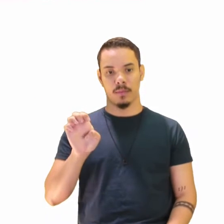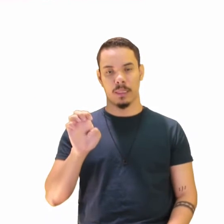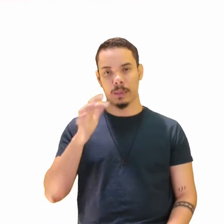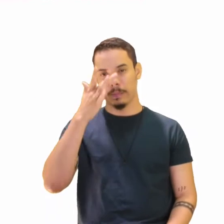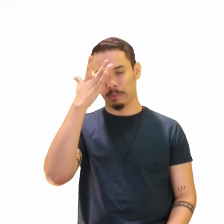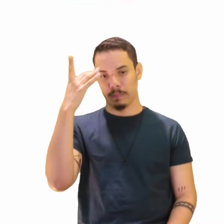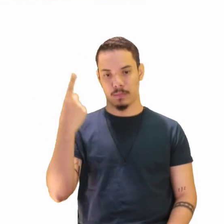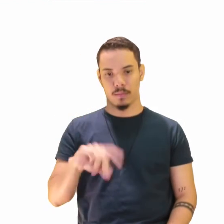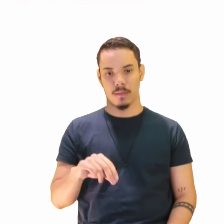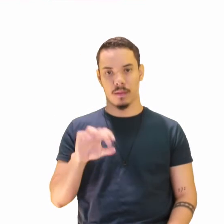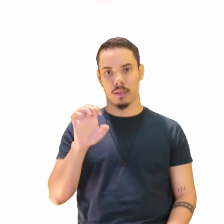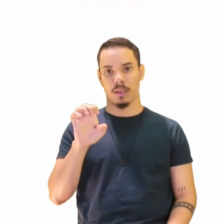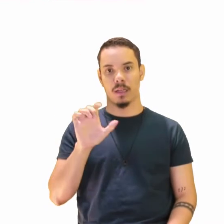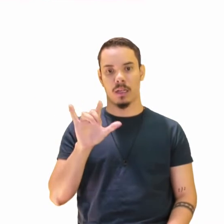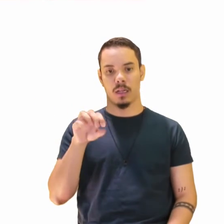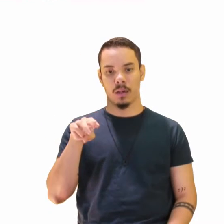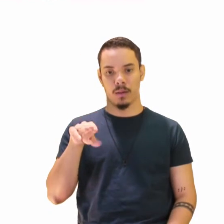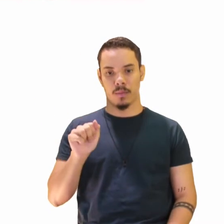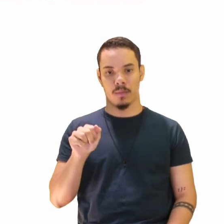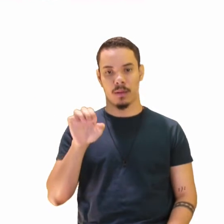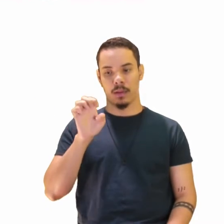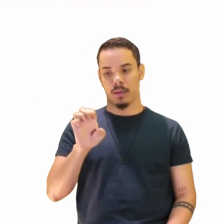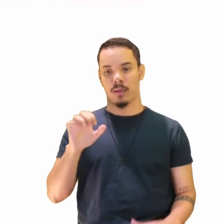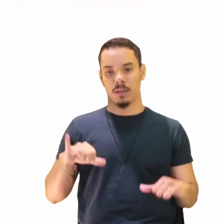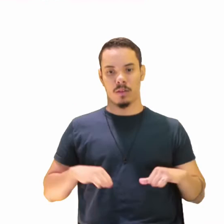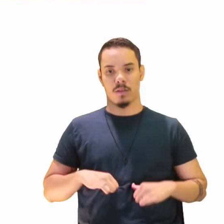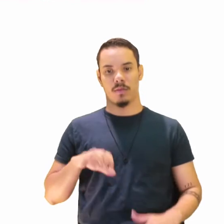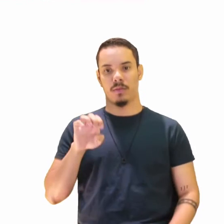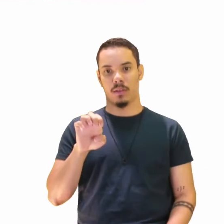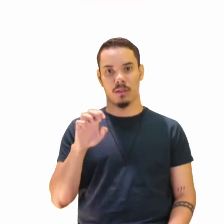e sofre, e sua.